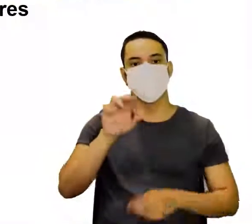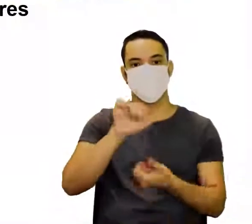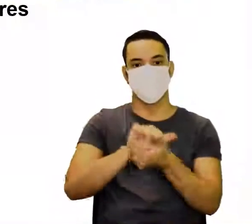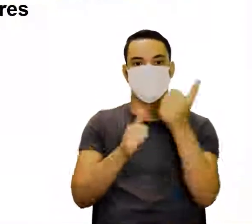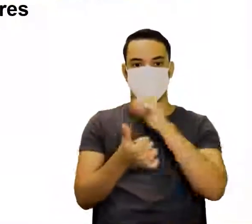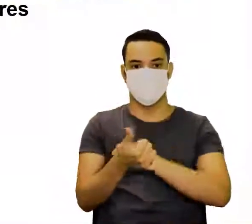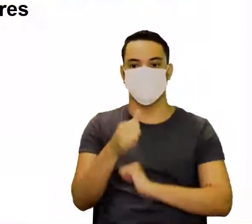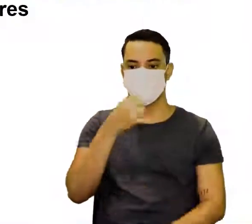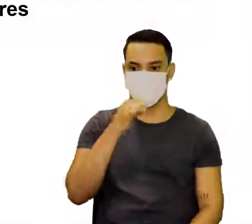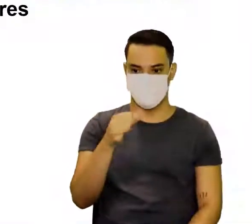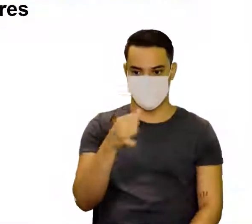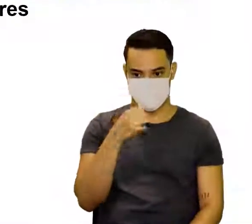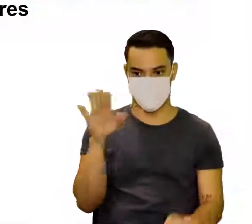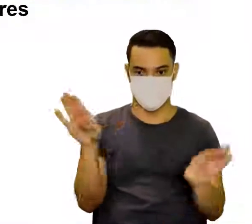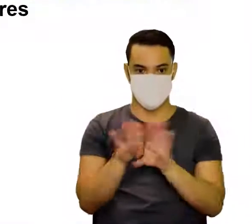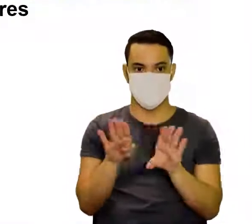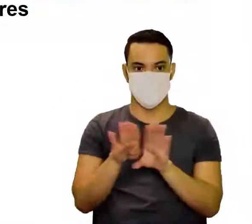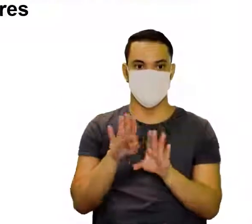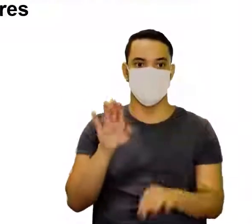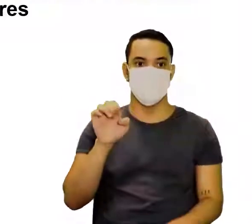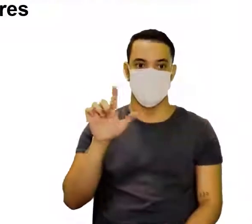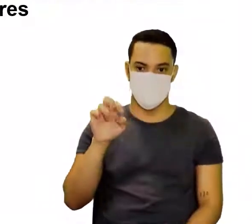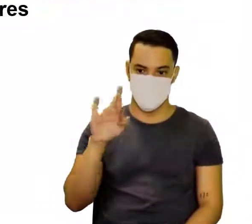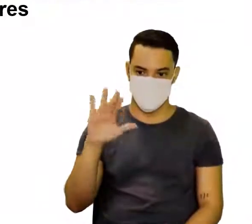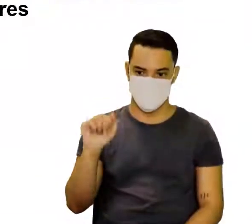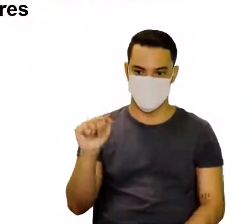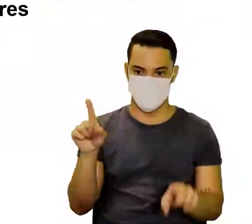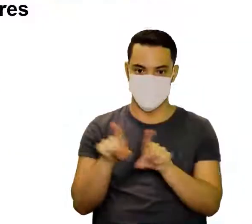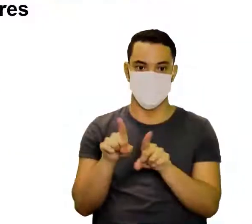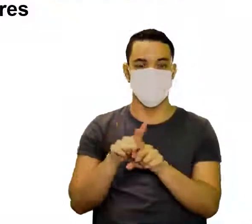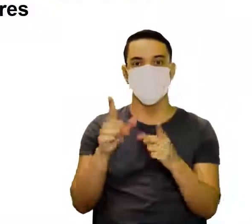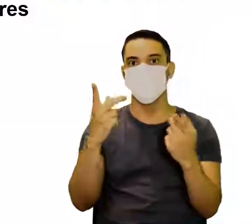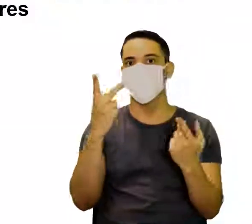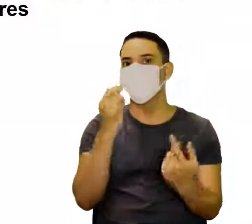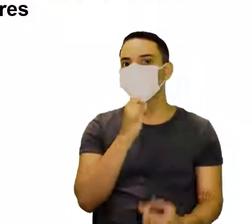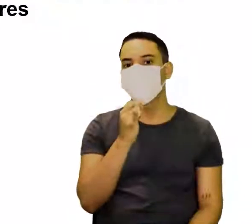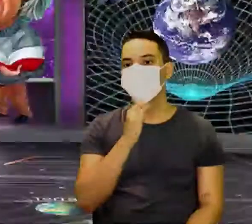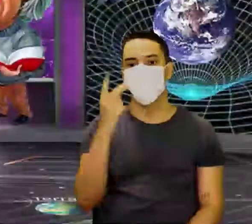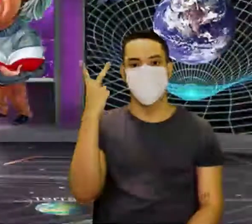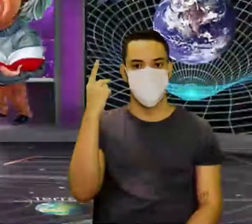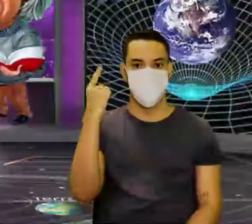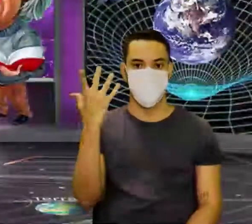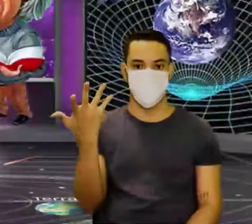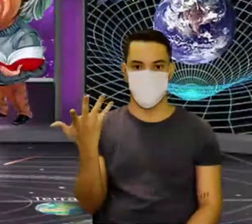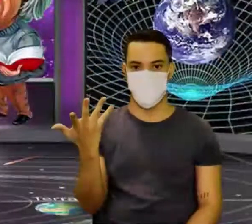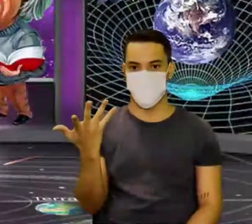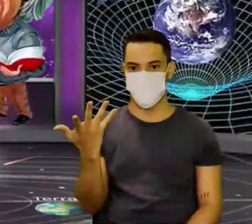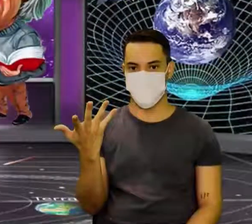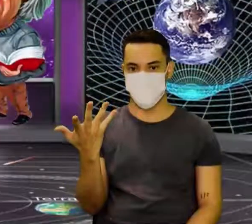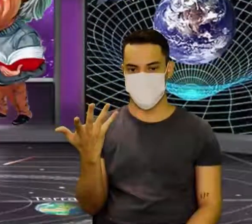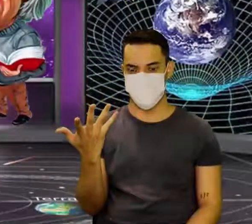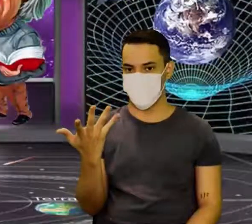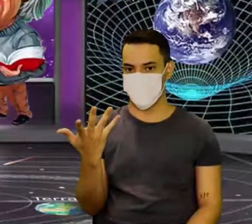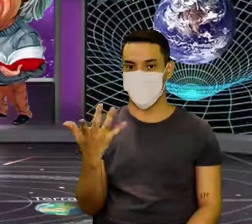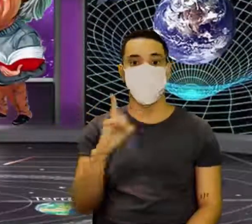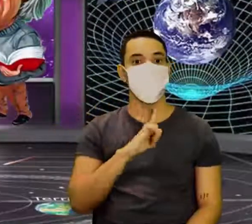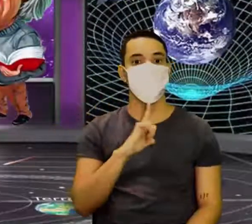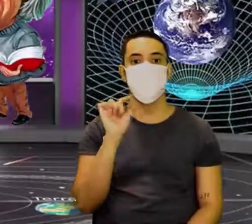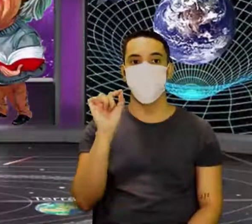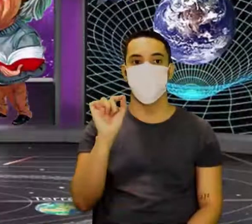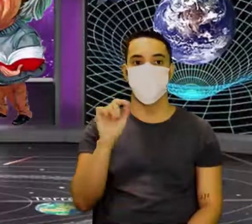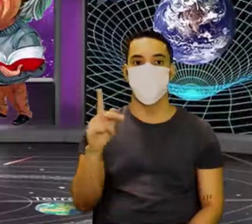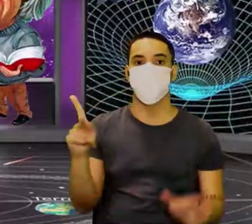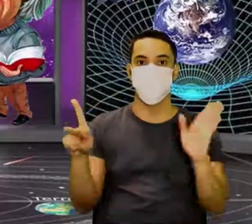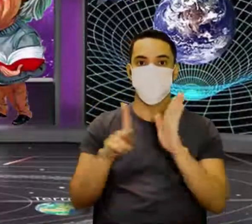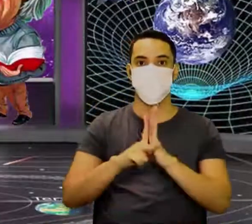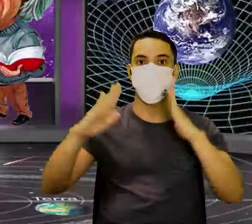energia elétrica, pessoal. Exemplos aí bem comuns, vem aqui comigo. Exemplos aí comuns são as